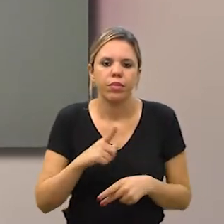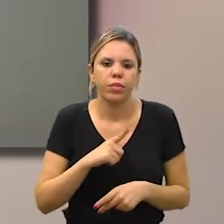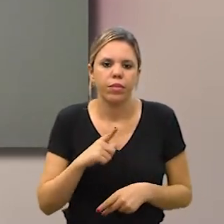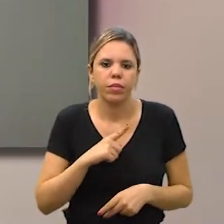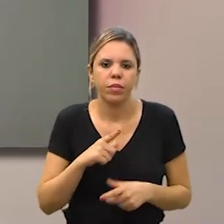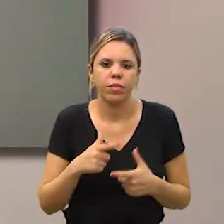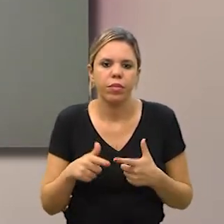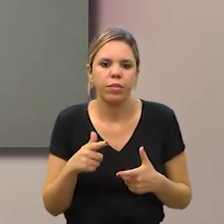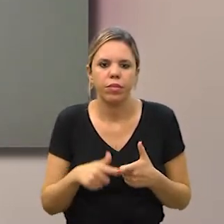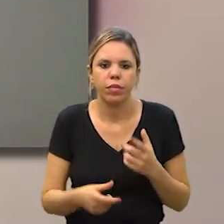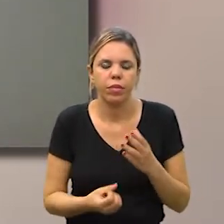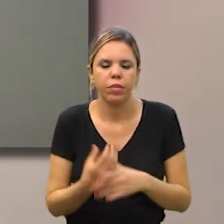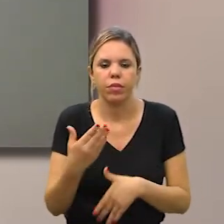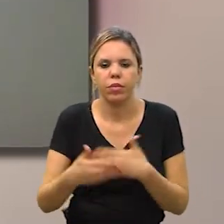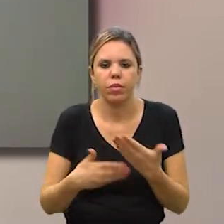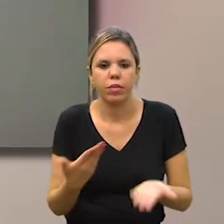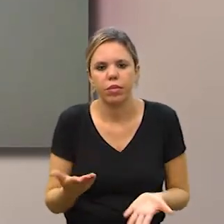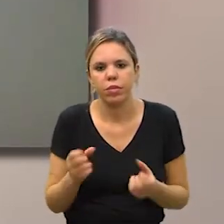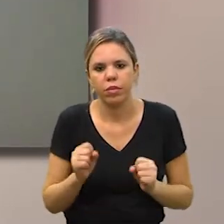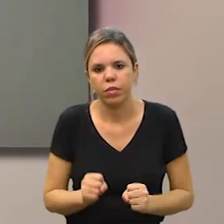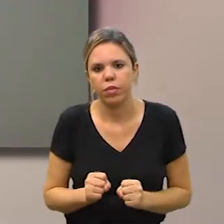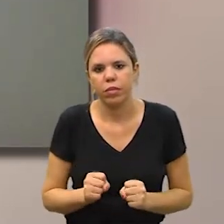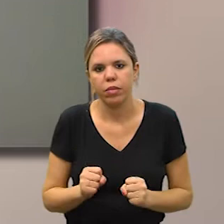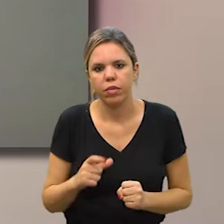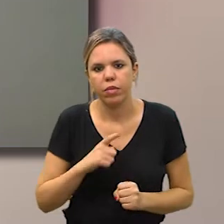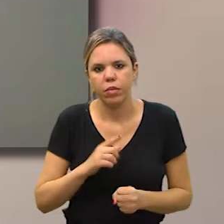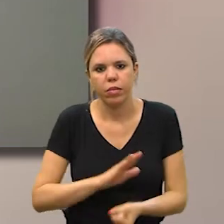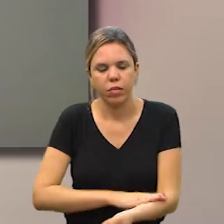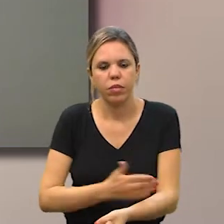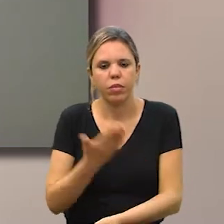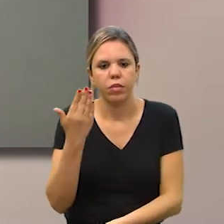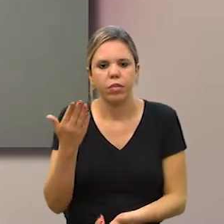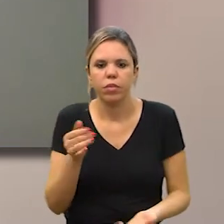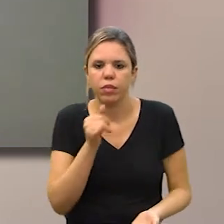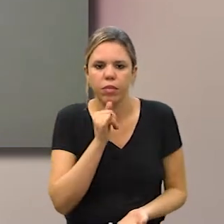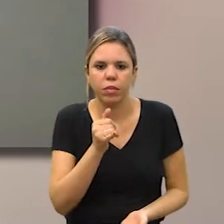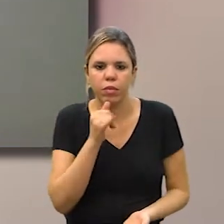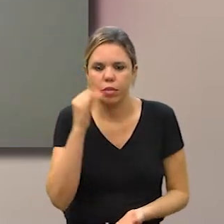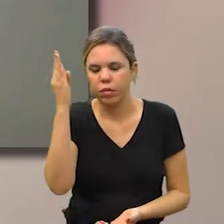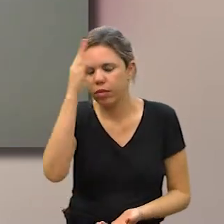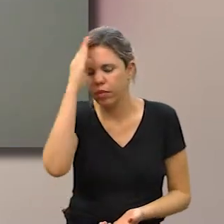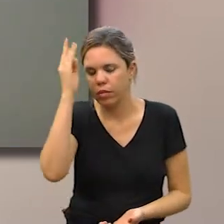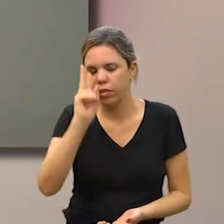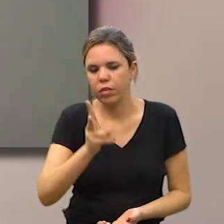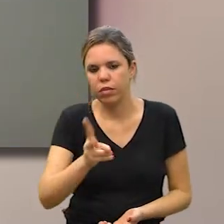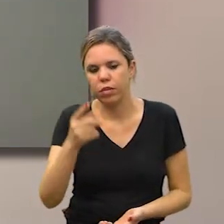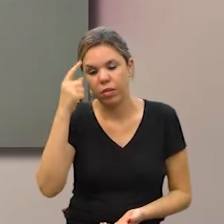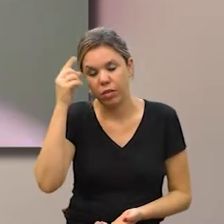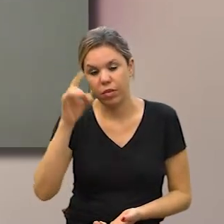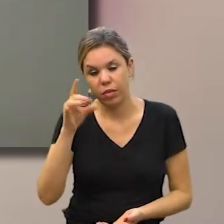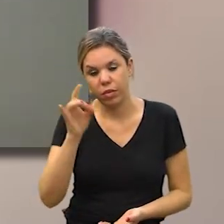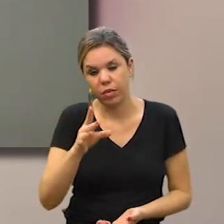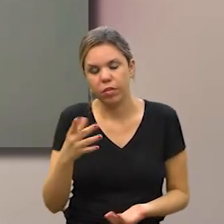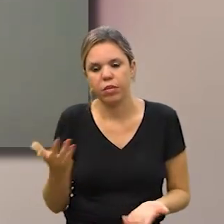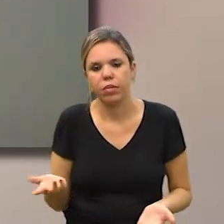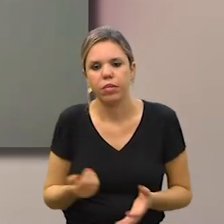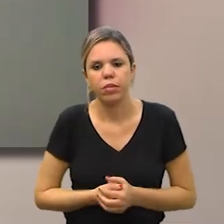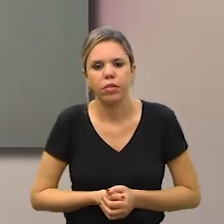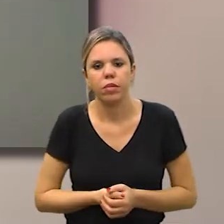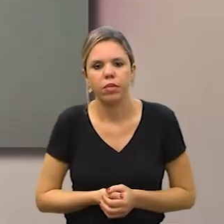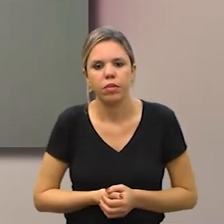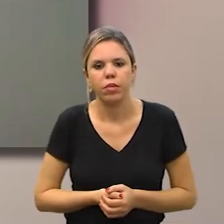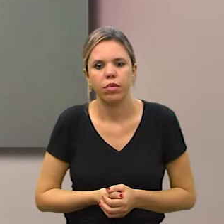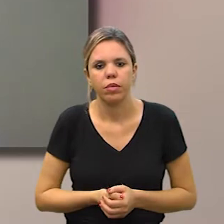pessoas têm alguns sintomas que sugerem que pode estar com a pressão elevada por exemplo culturas frequentes dor de cabeça frequente